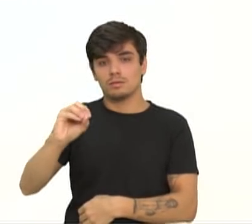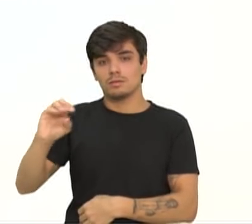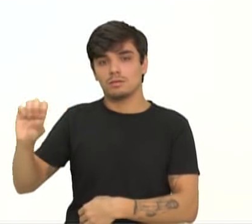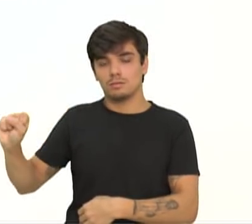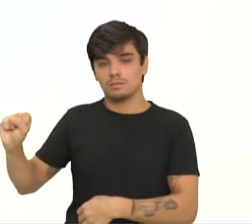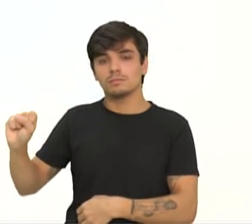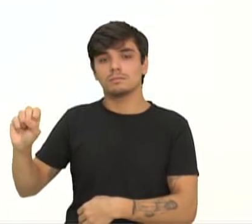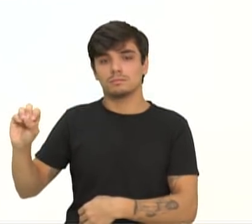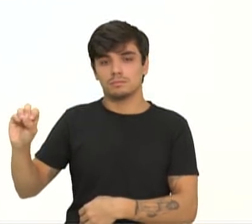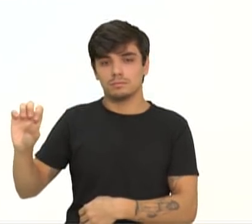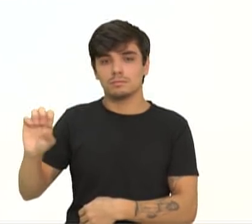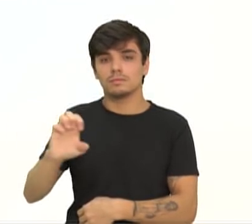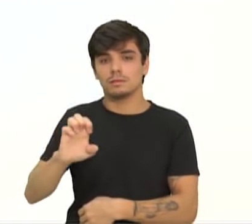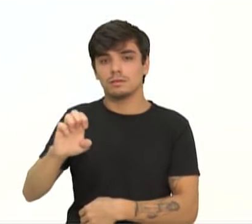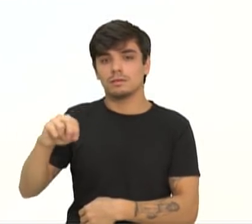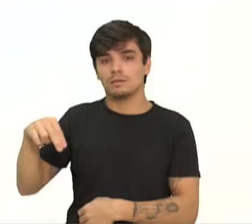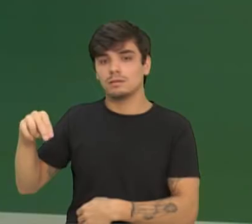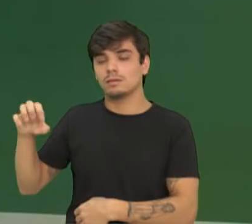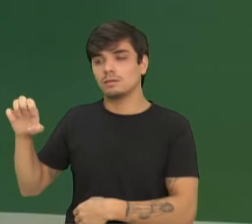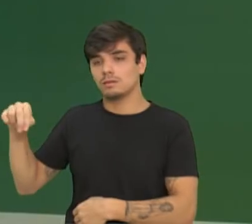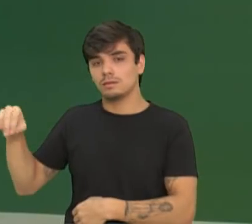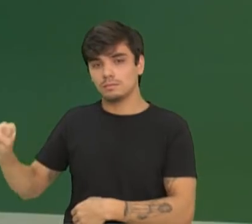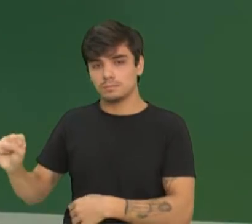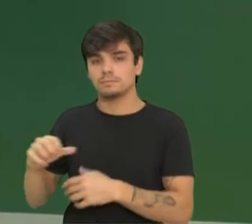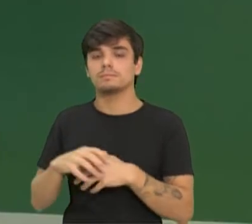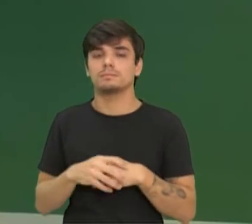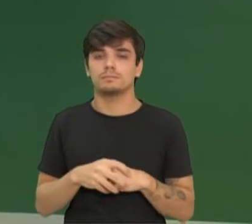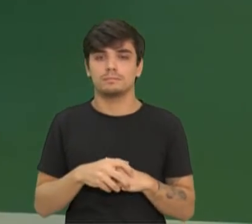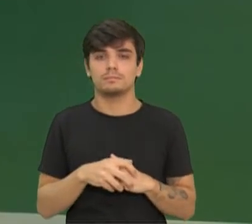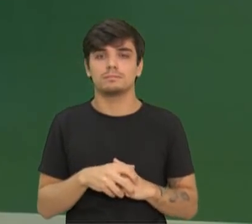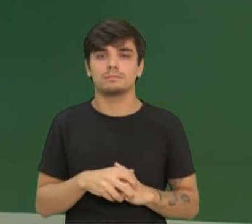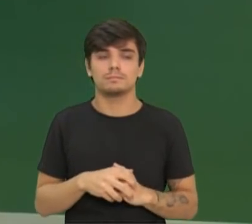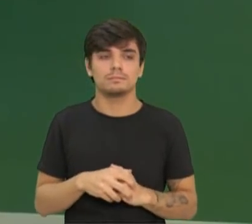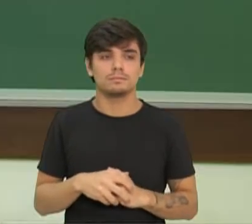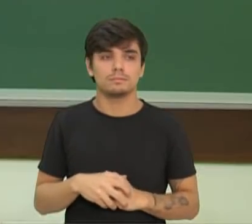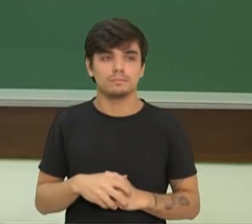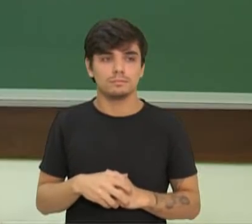o, os, em e ens.